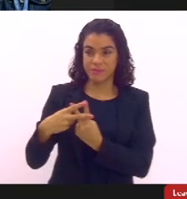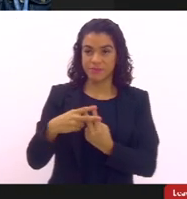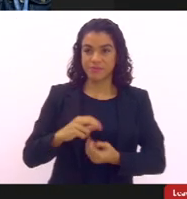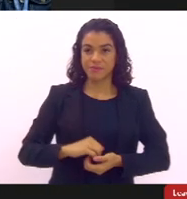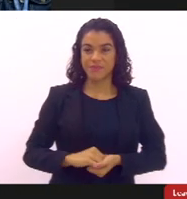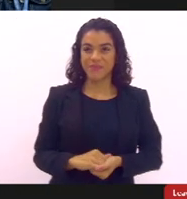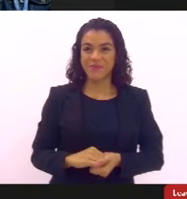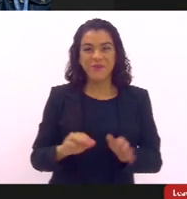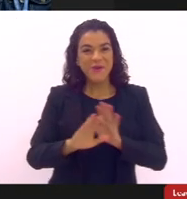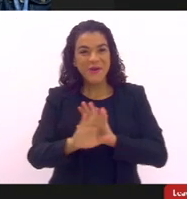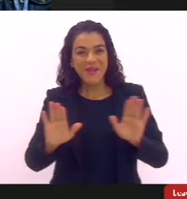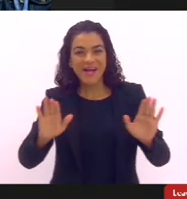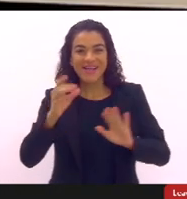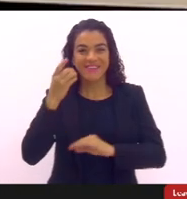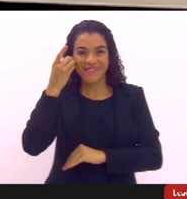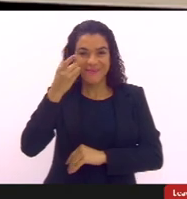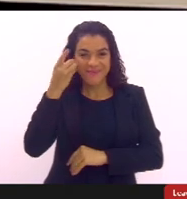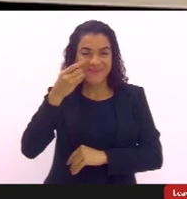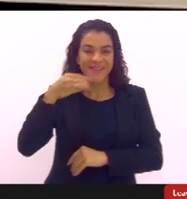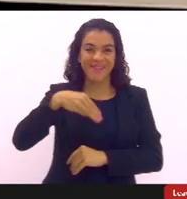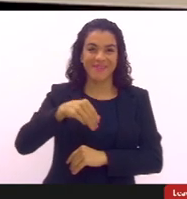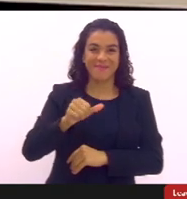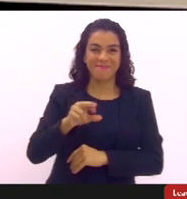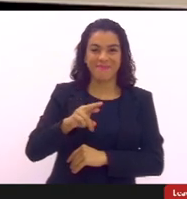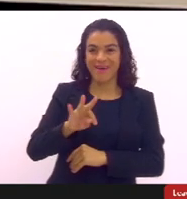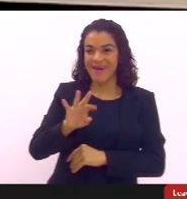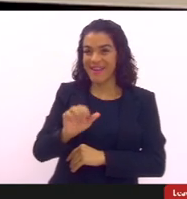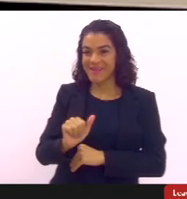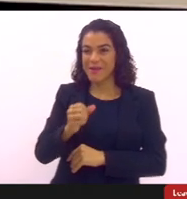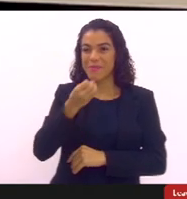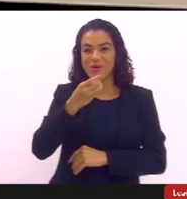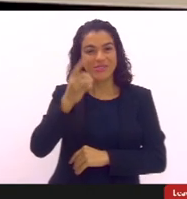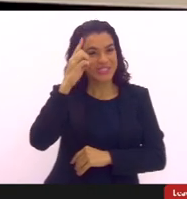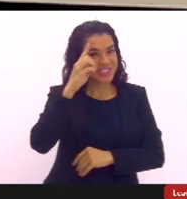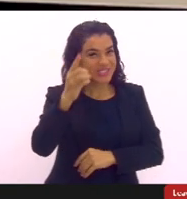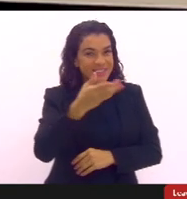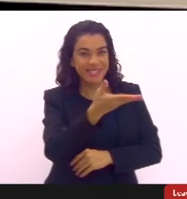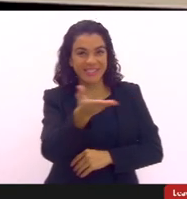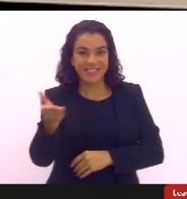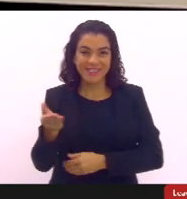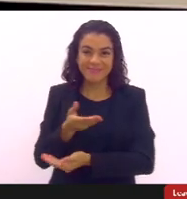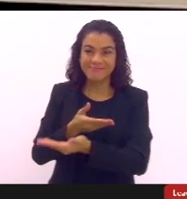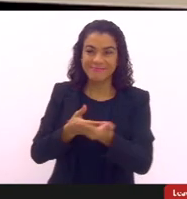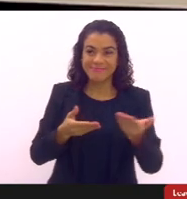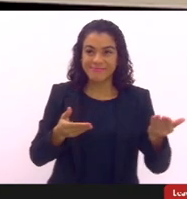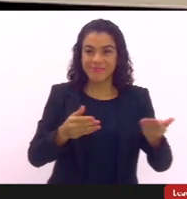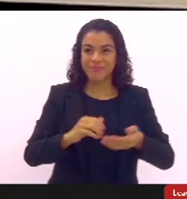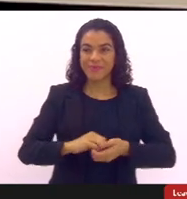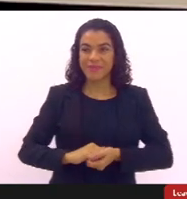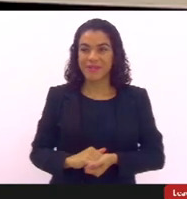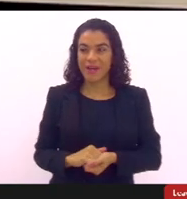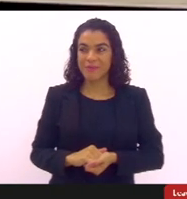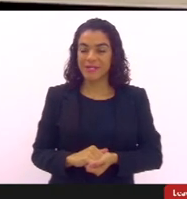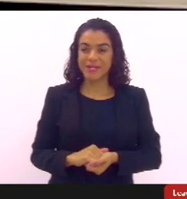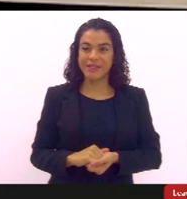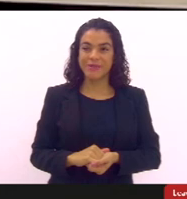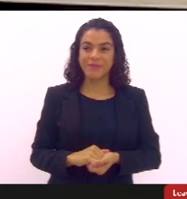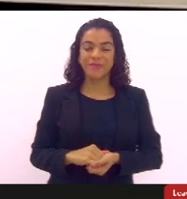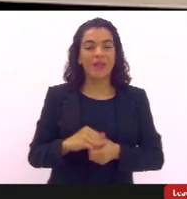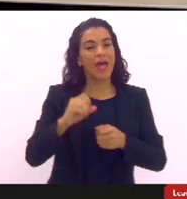Obrigado, deputada Marta Rocha. Bom dia a todas e todos. Cumprimento todos os